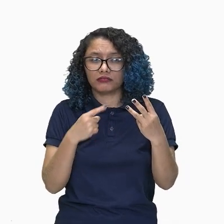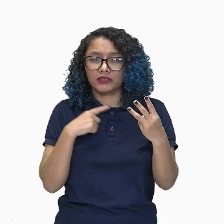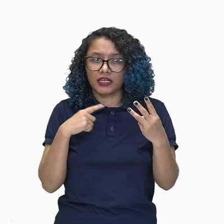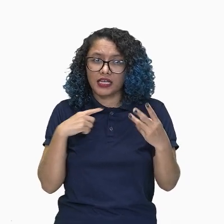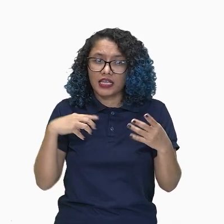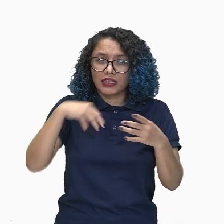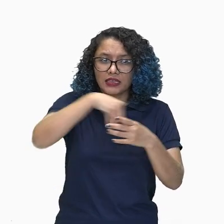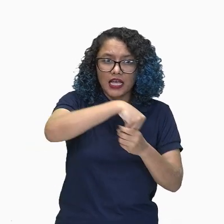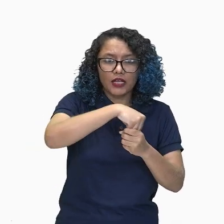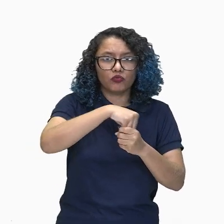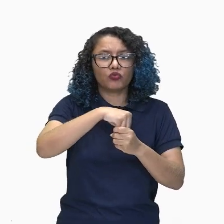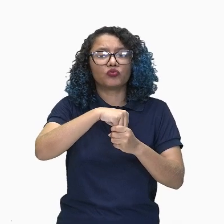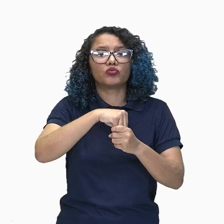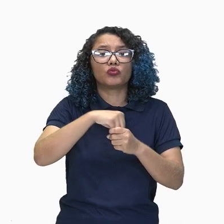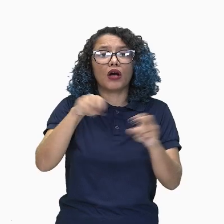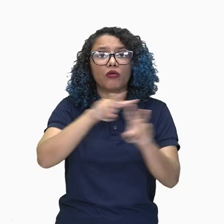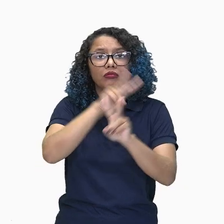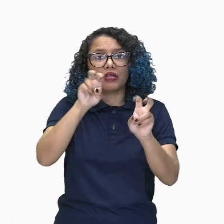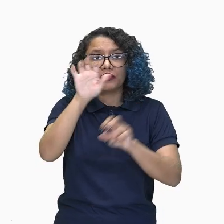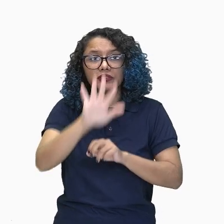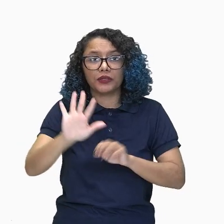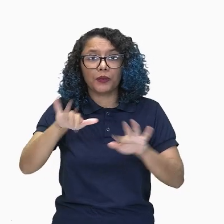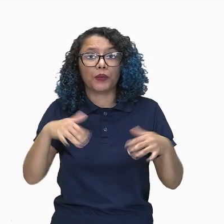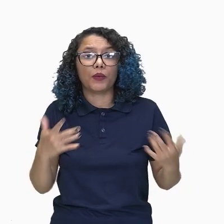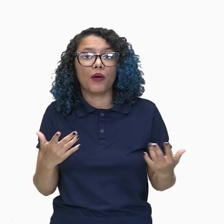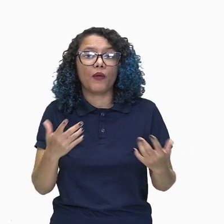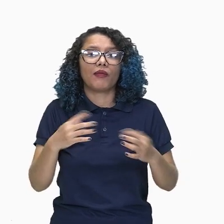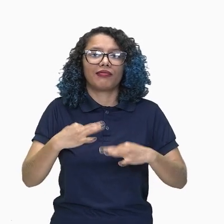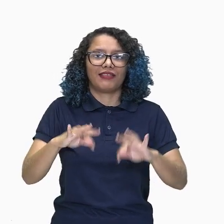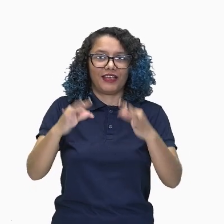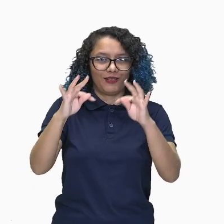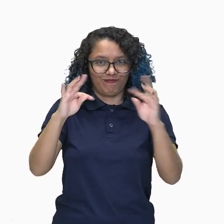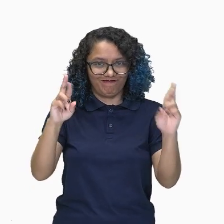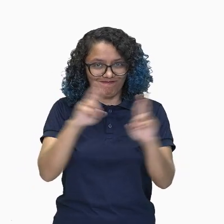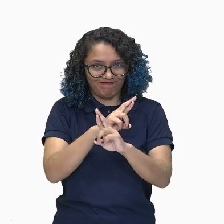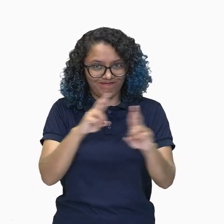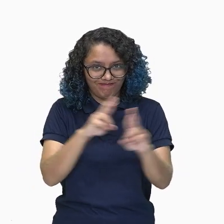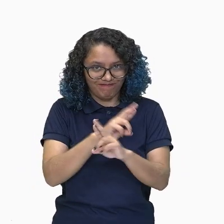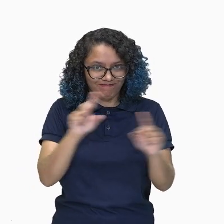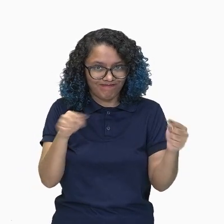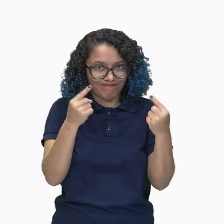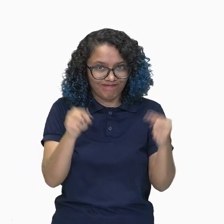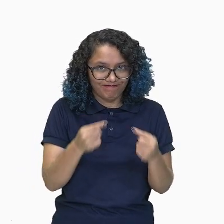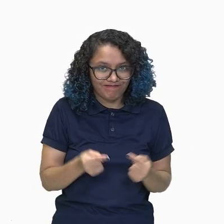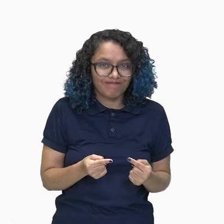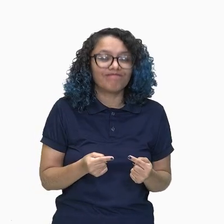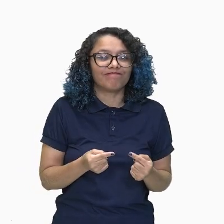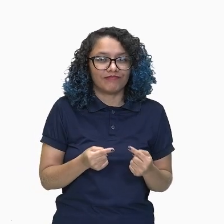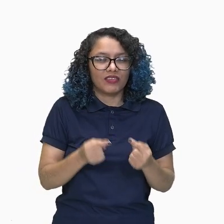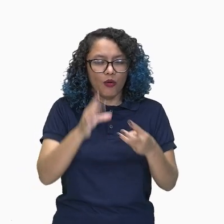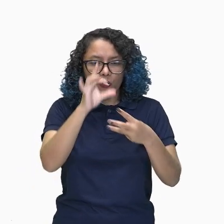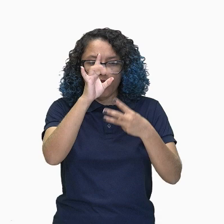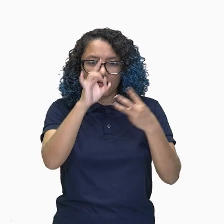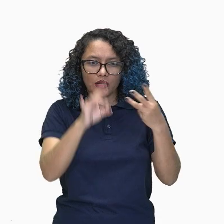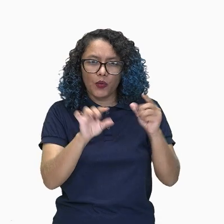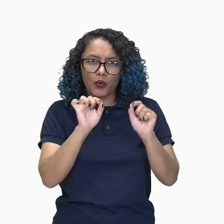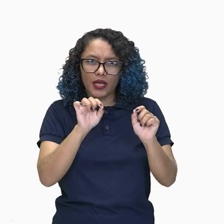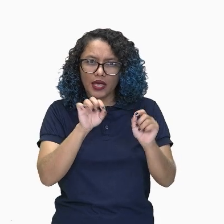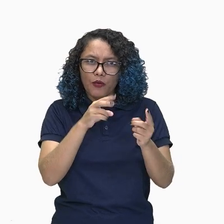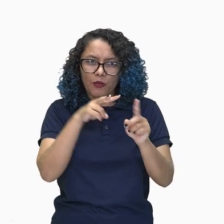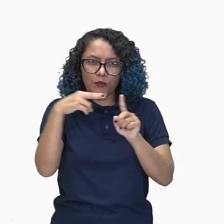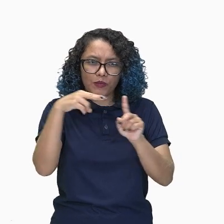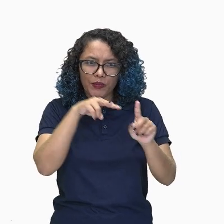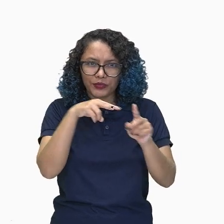estão relacionados a um grande tema que é a tecnologia. Então percebo que cada um deles é um olhar específico, é